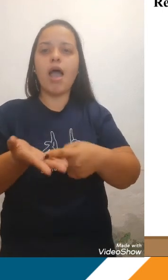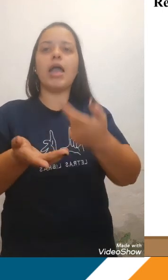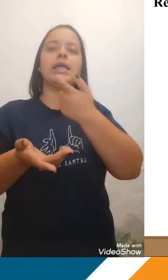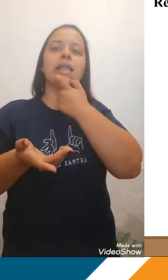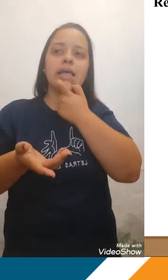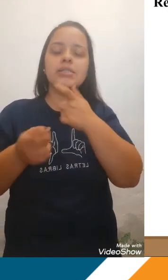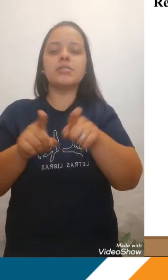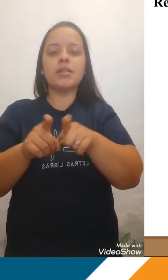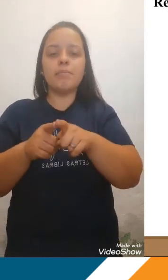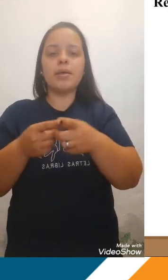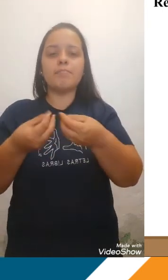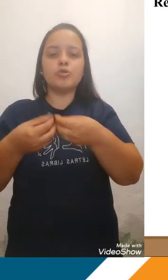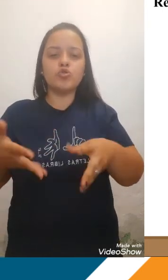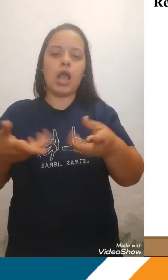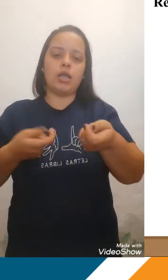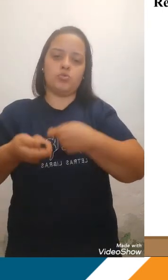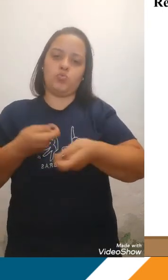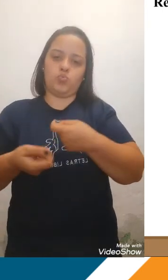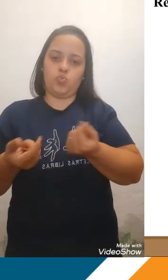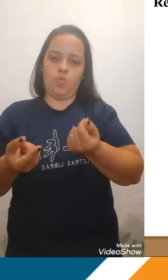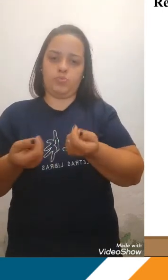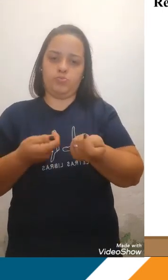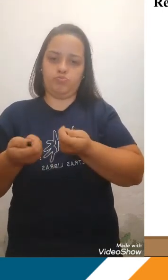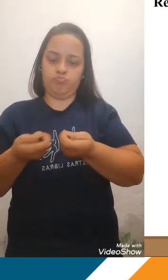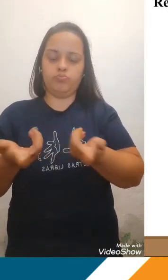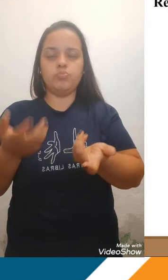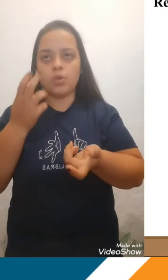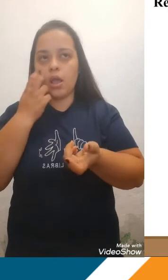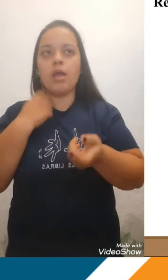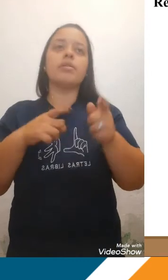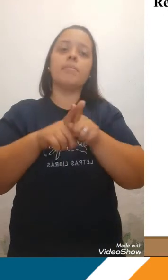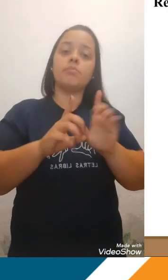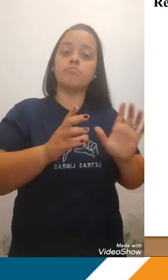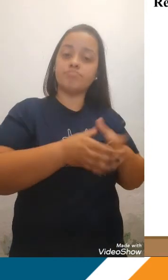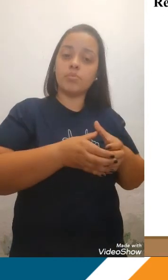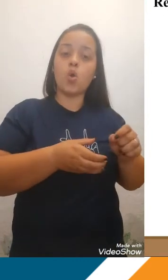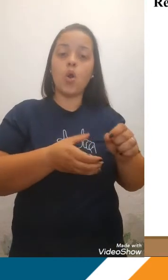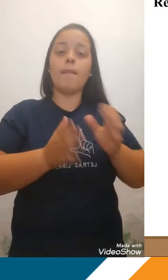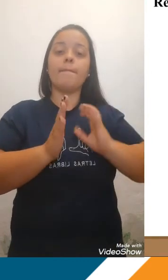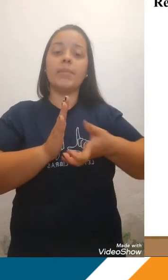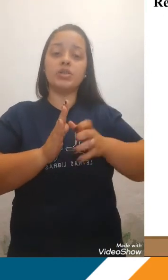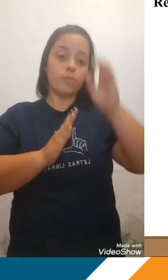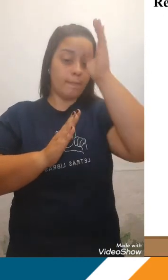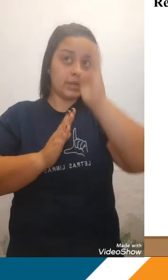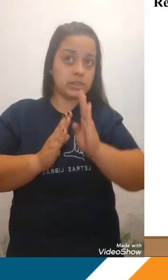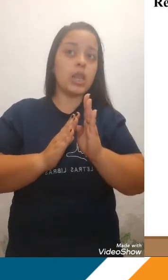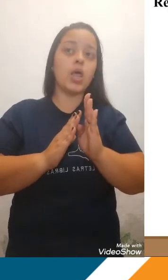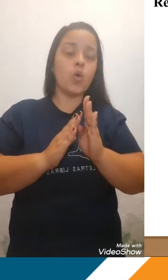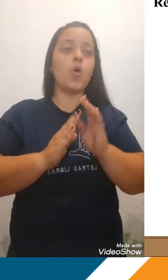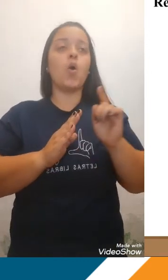e acabava por prejudicá-los economicamente. E havia também o Partido Brasileiro, um